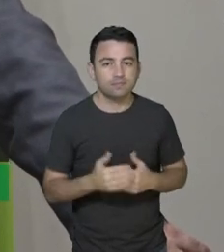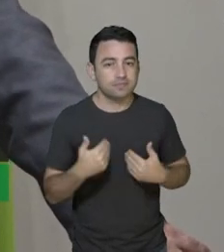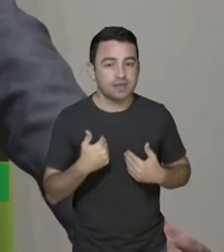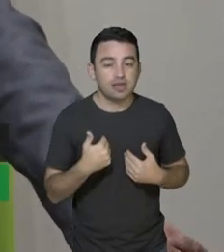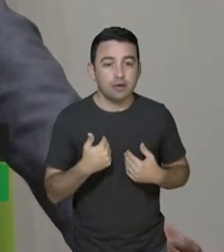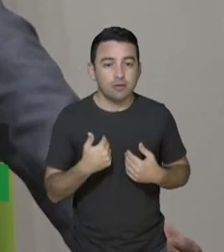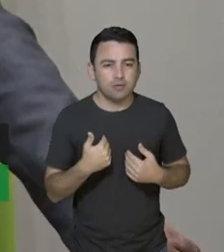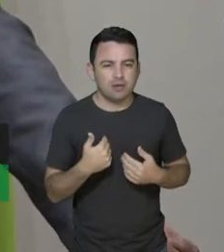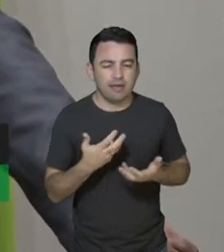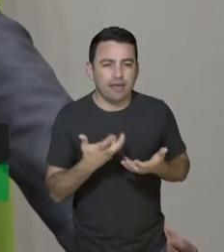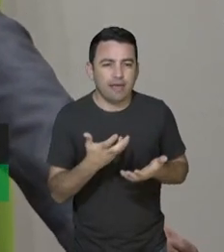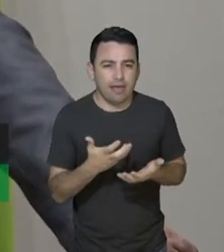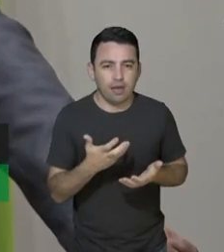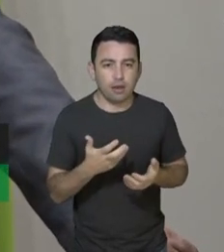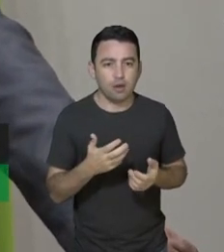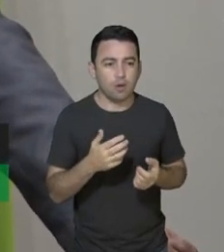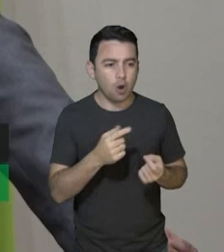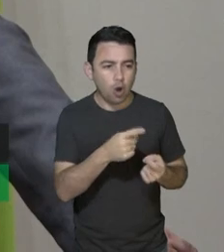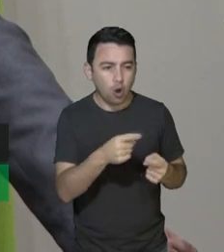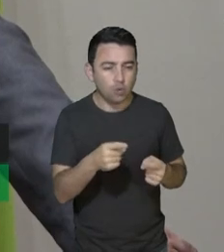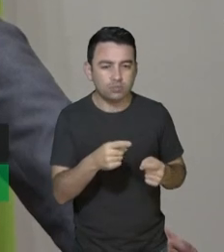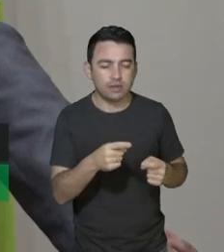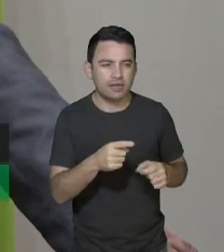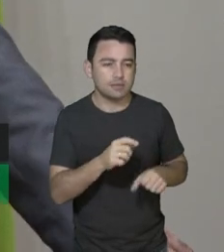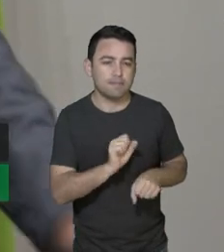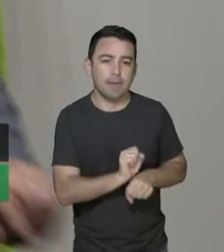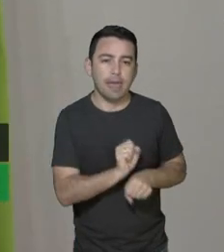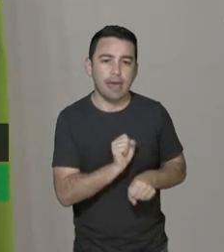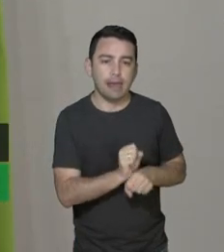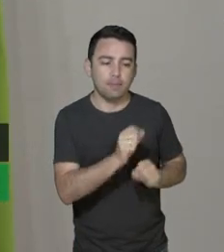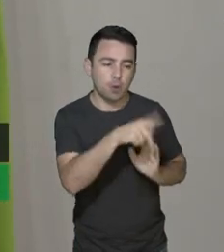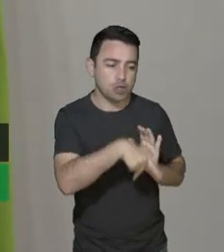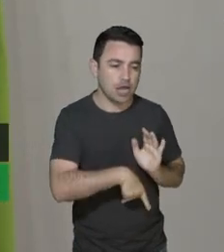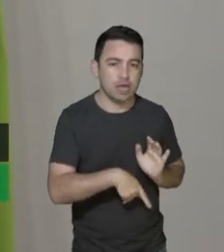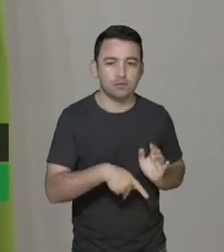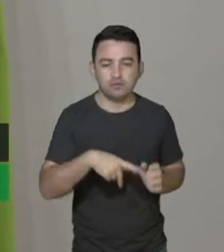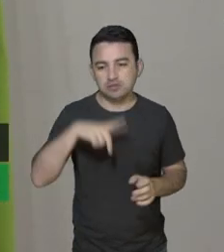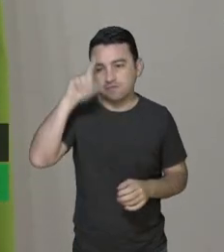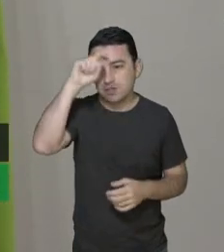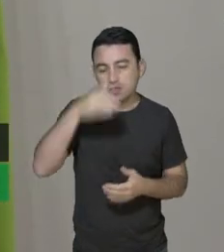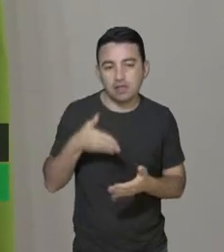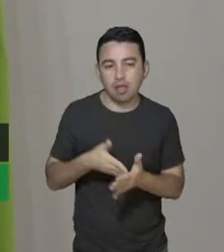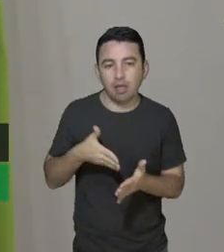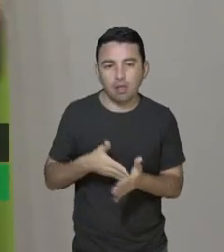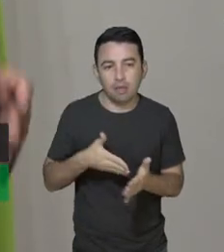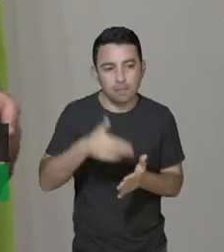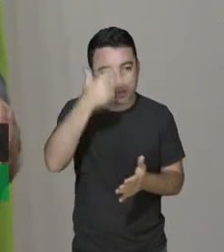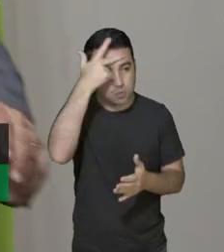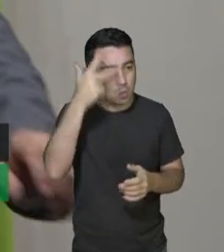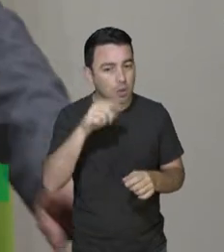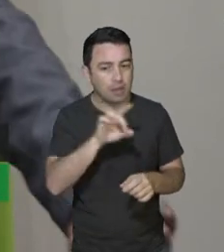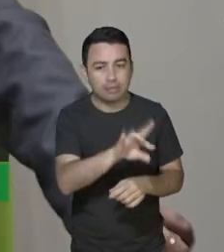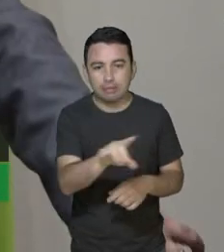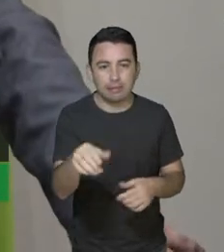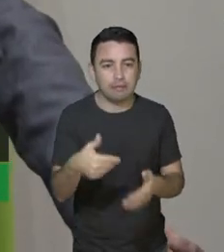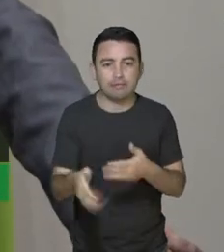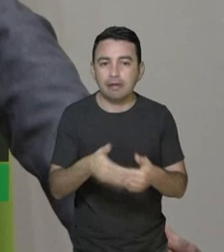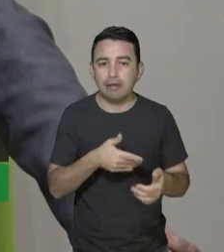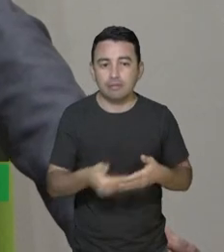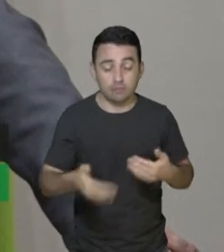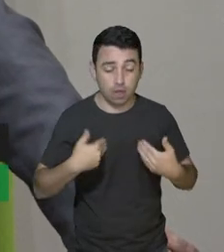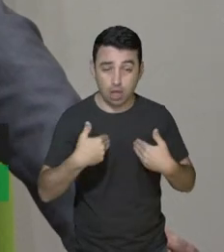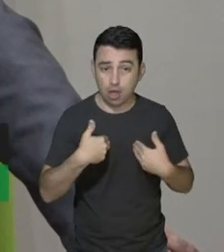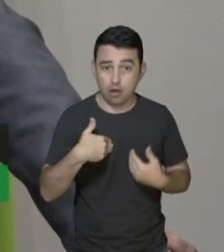em cima de um projeto, nunca dificultei a vida de ninguém, independente da posição que eu